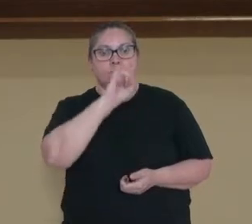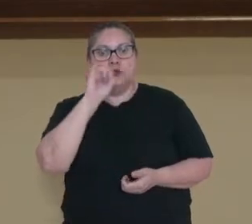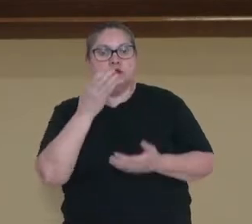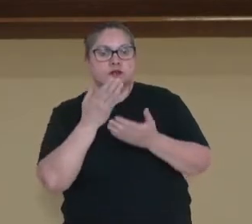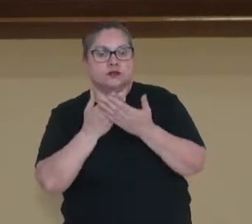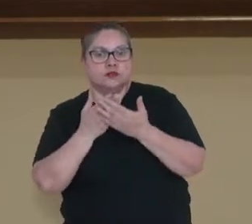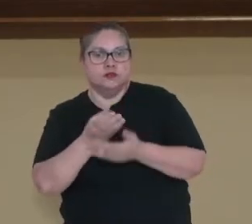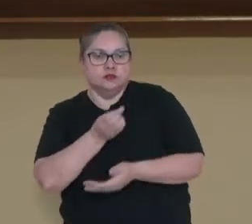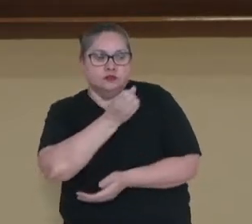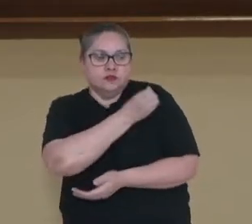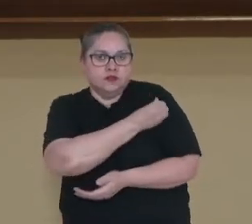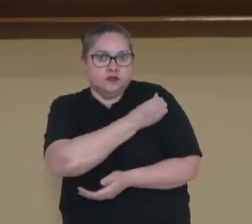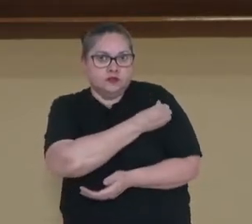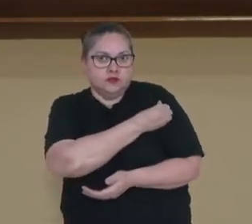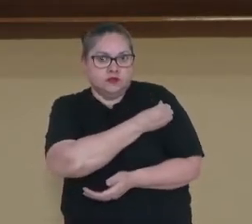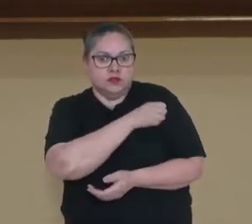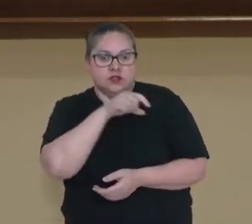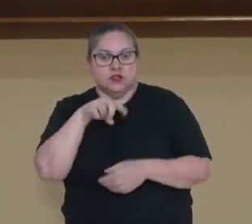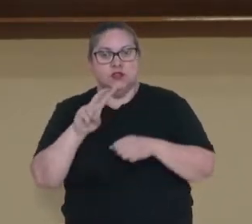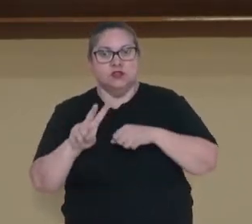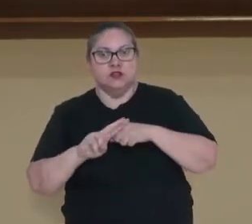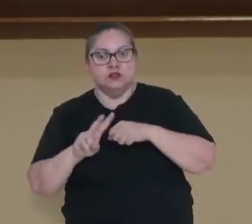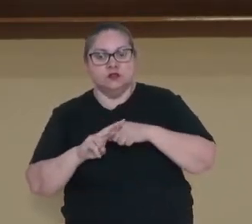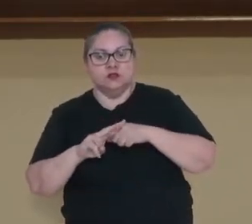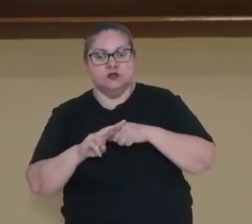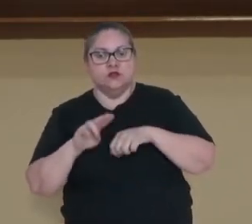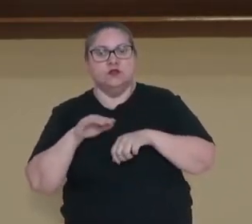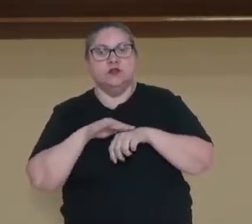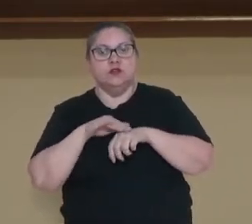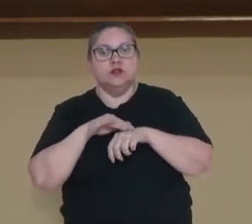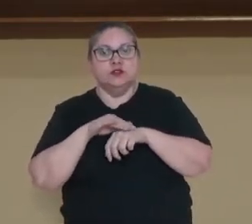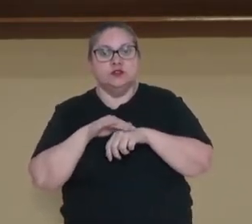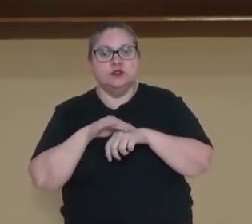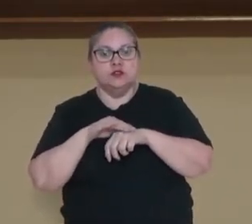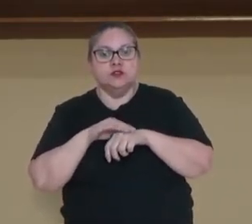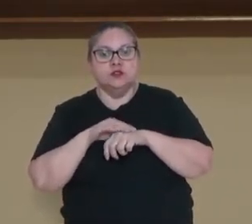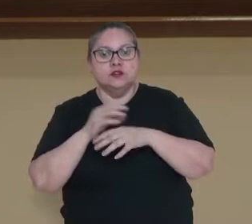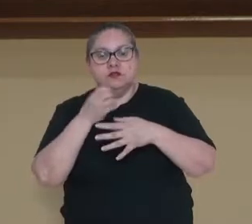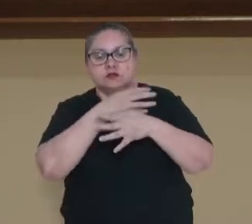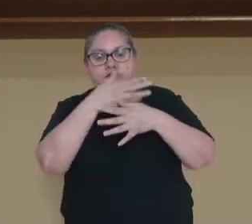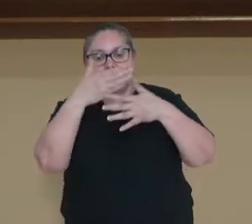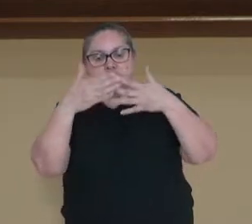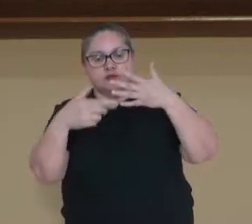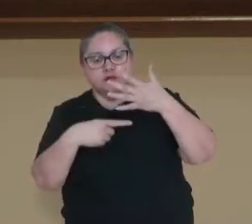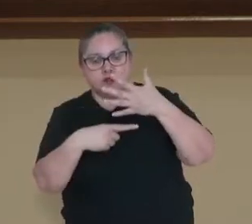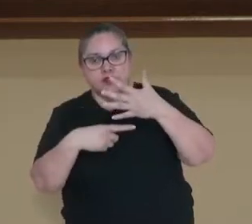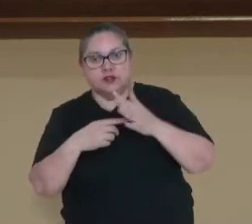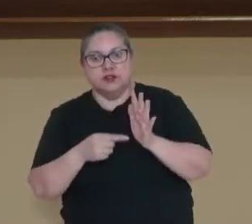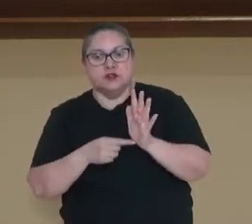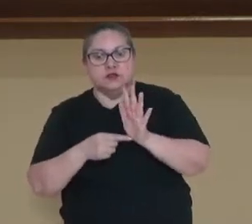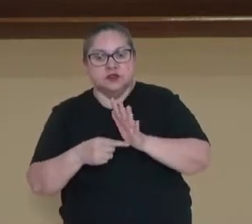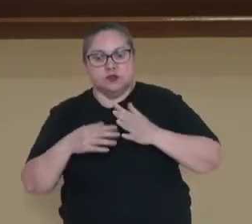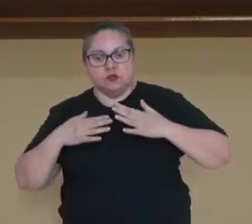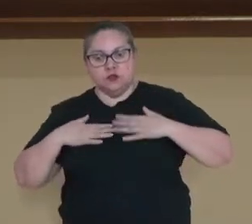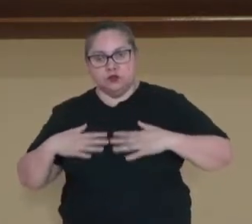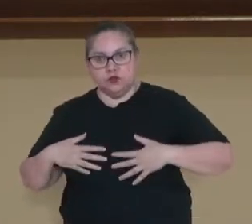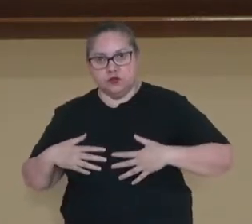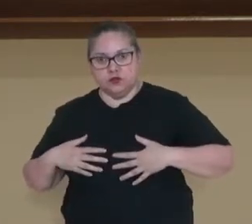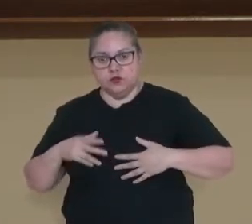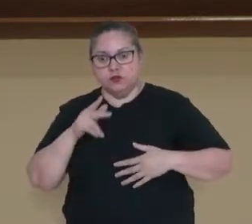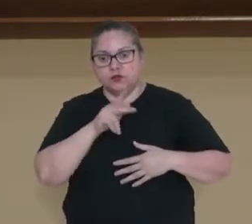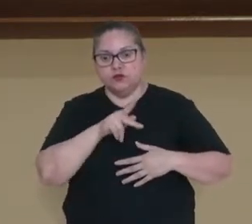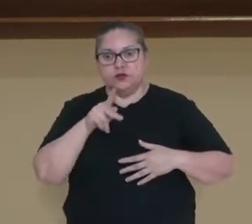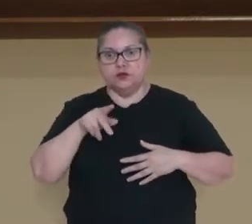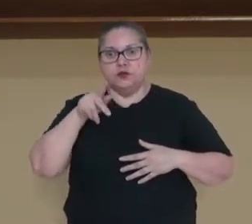Olá, estudantes do sexto ano! Nesse vídeo, nós vamos falar sobre os elementos da expressão corporal. Eu sou o